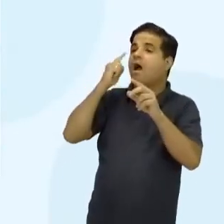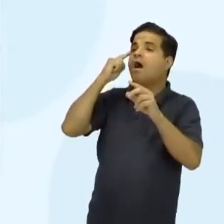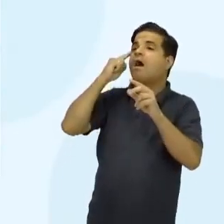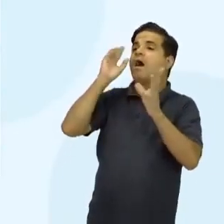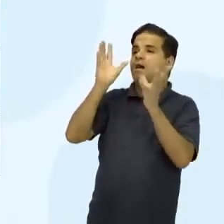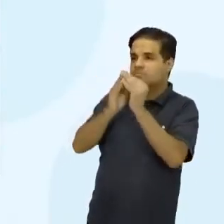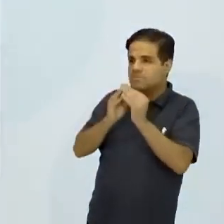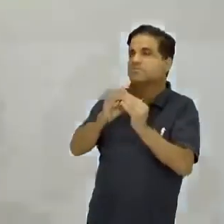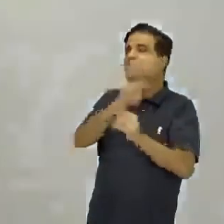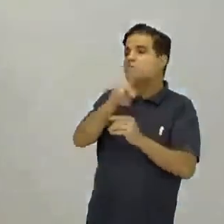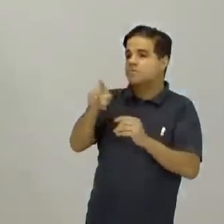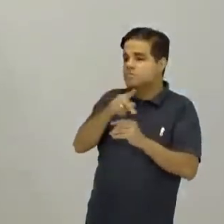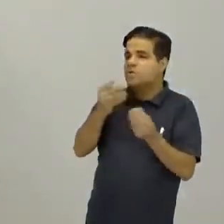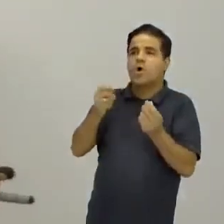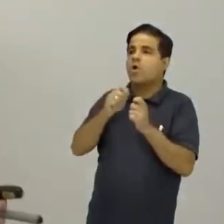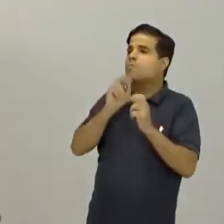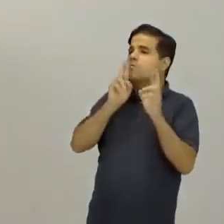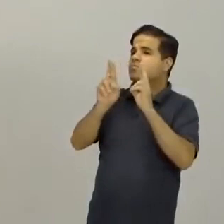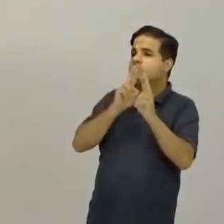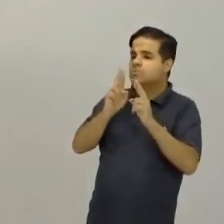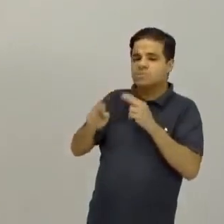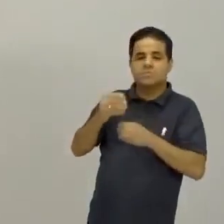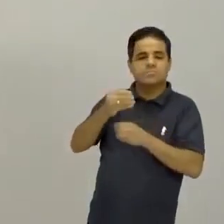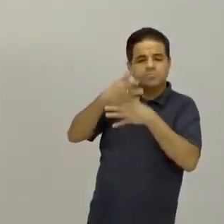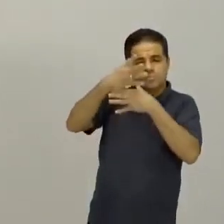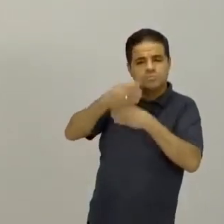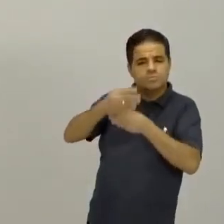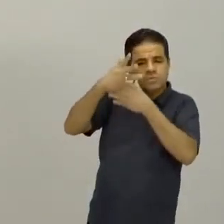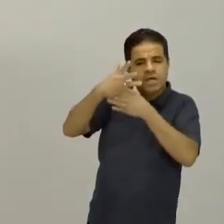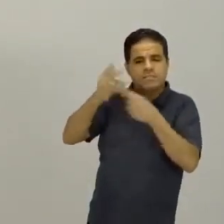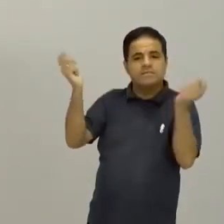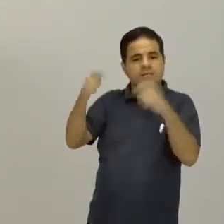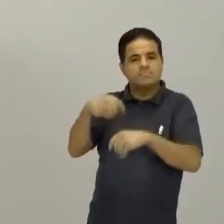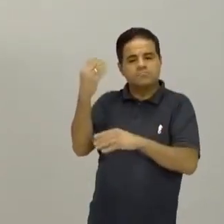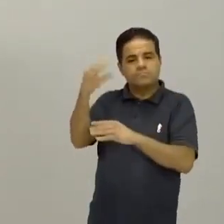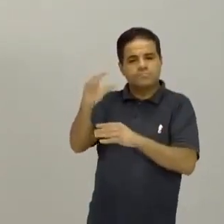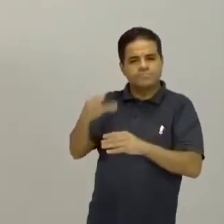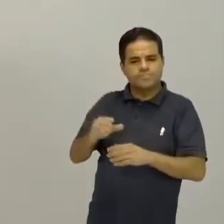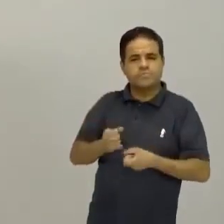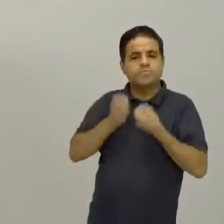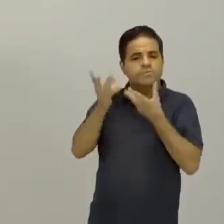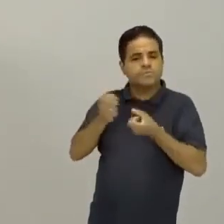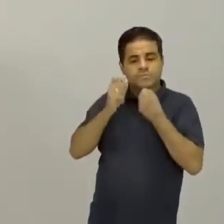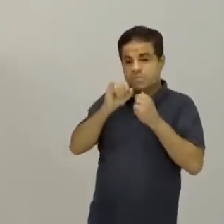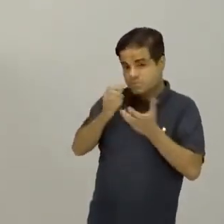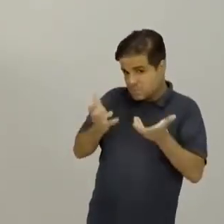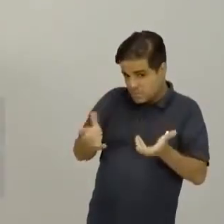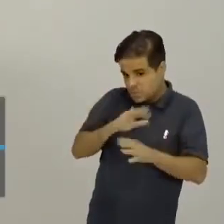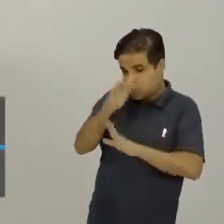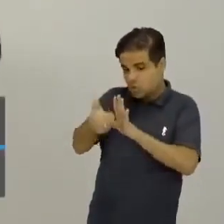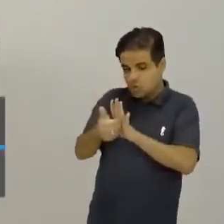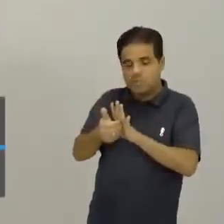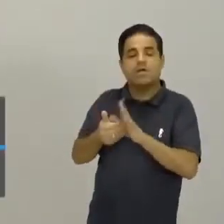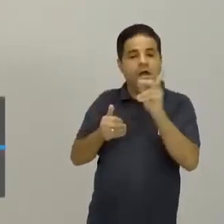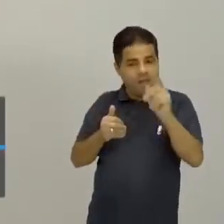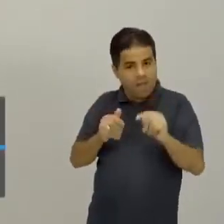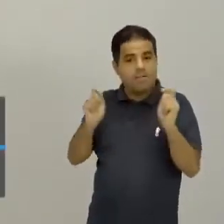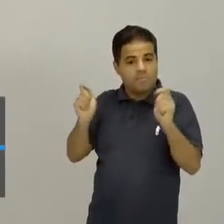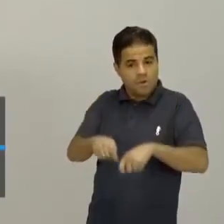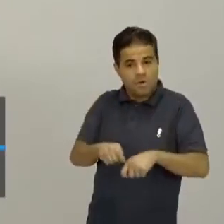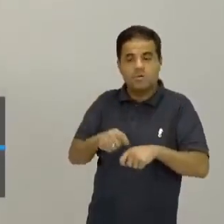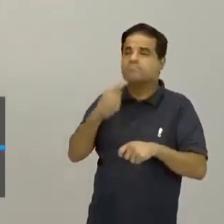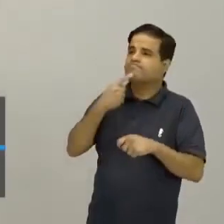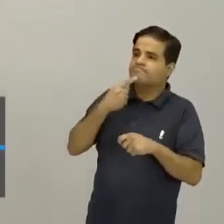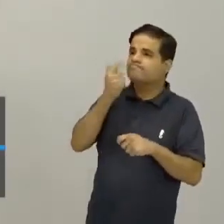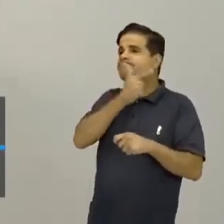fala, professora, como que eu vou responder isso no chat? Você pode colocar alguma dessas informações, se você conseguir todas, mais alguma, ou você pode colocar,